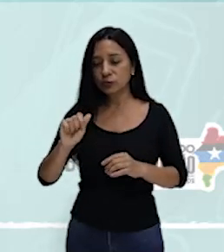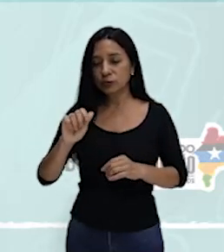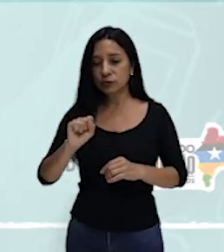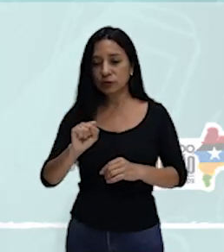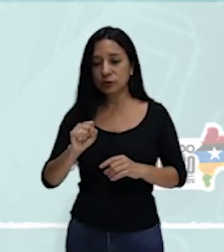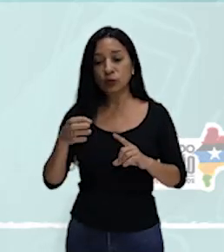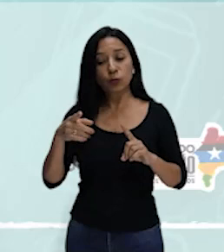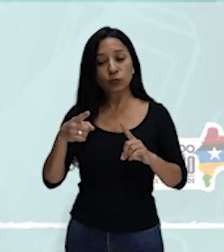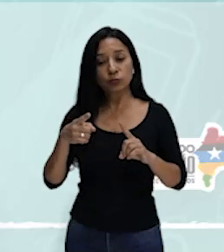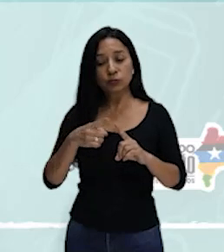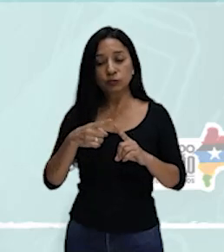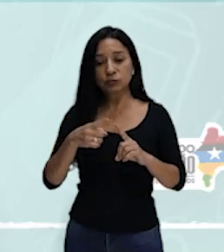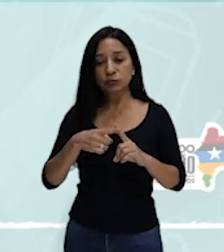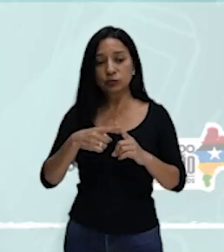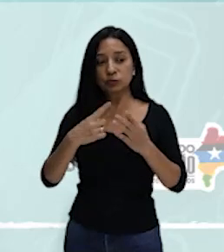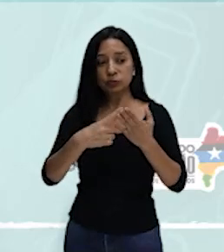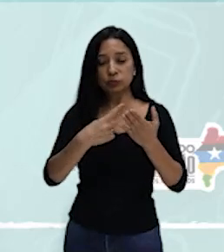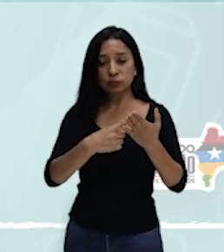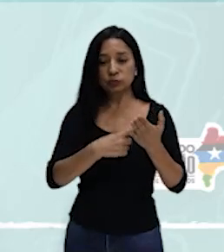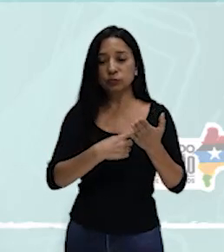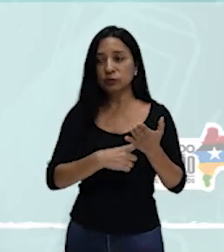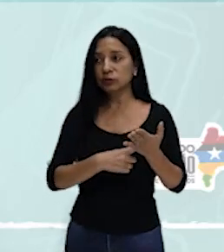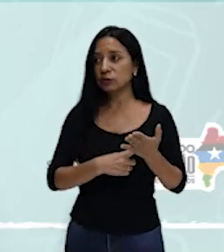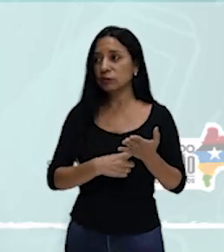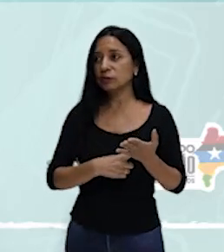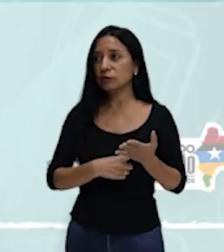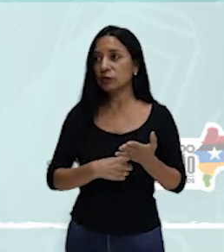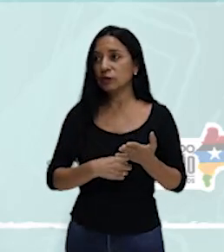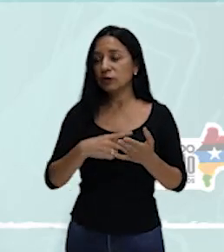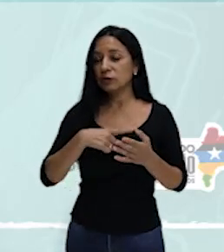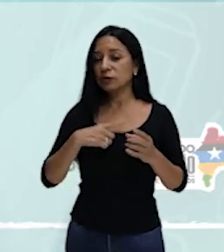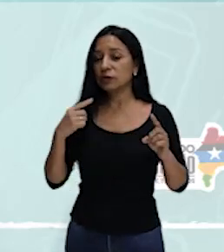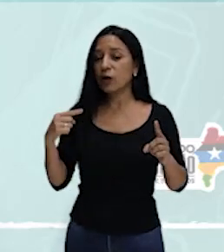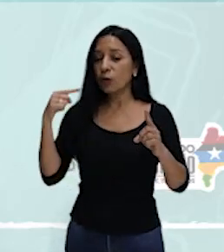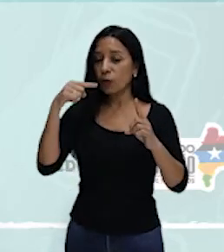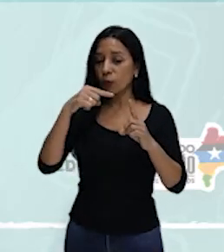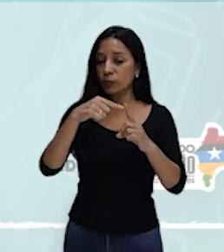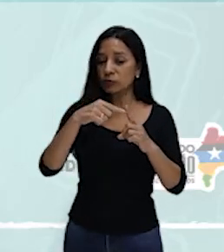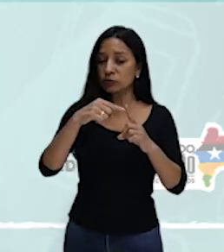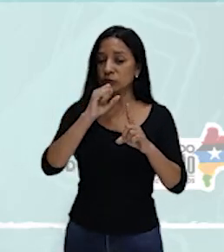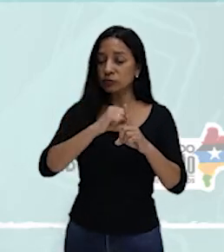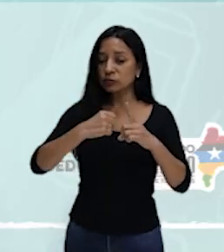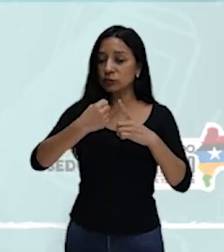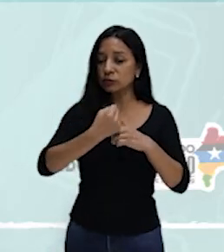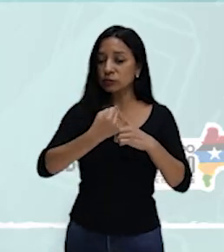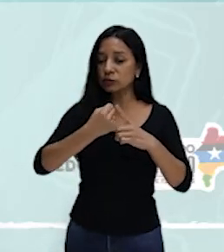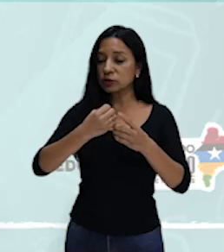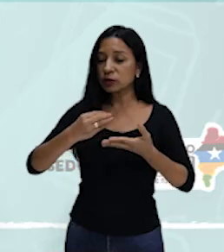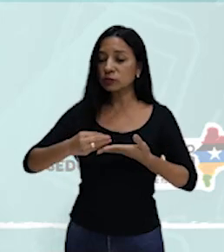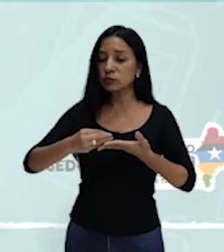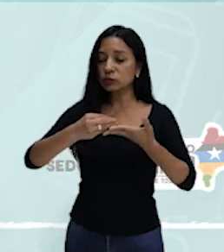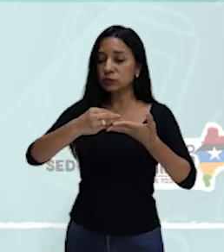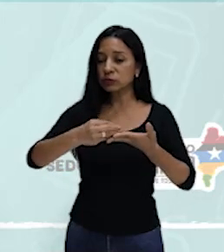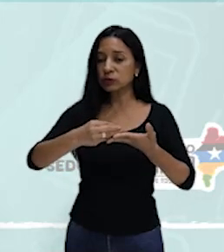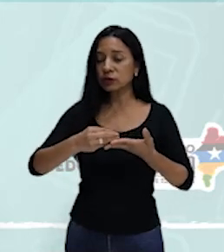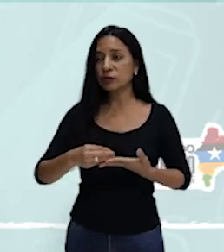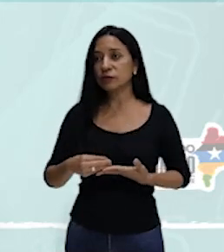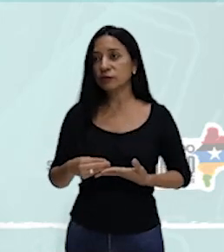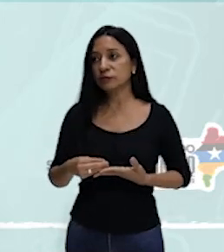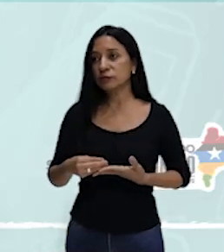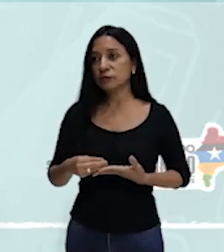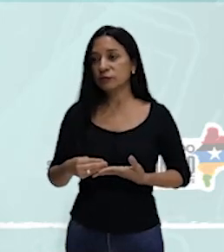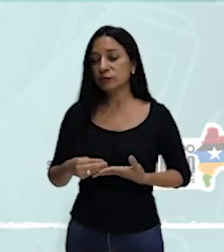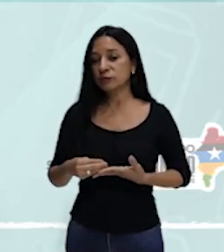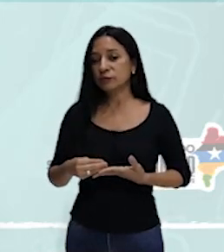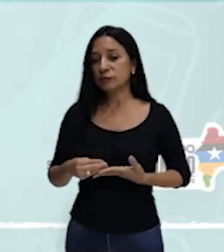tipo de programa que traz princípios para uma sociedade sustentável. Eu quero trabalhar aqui